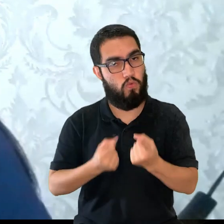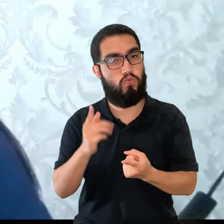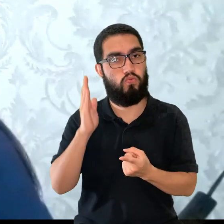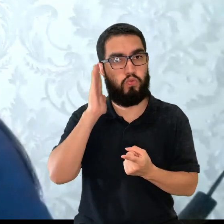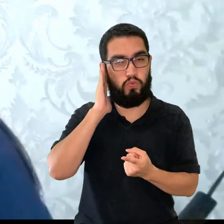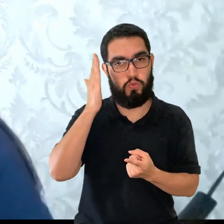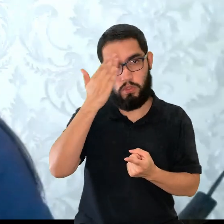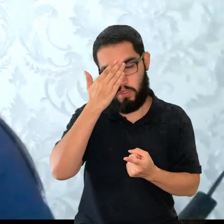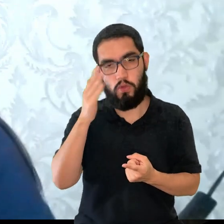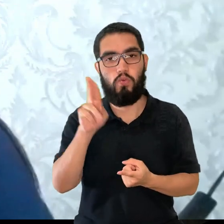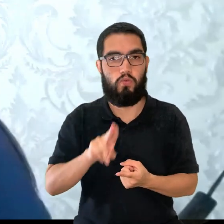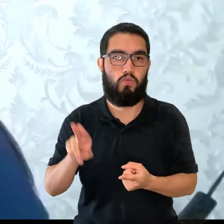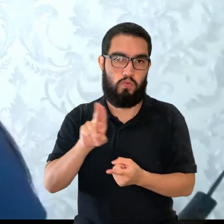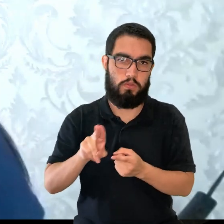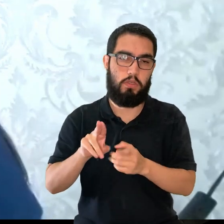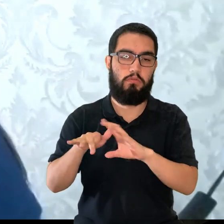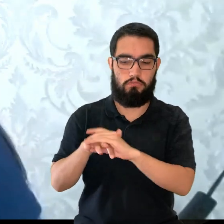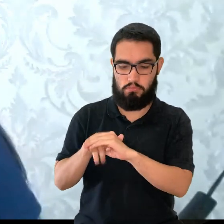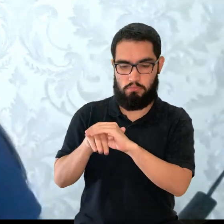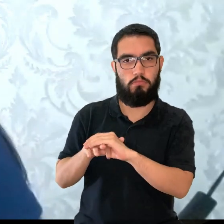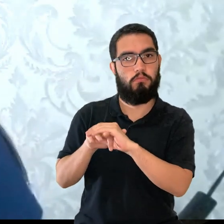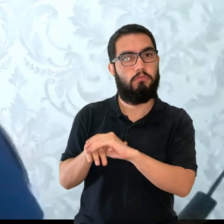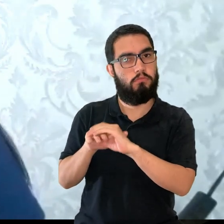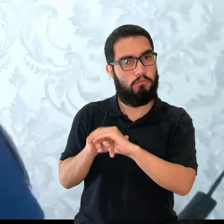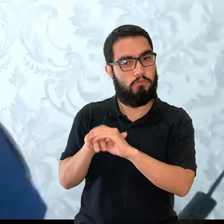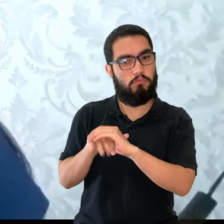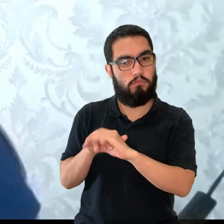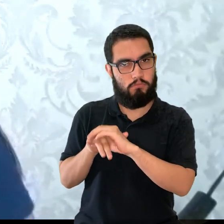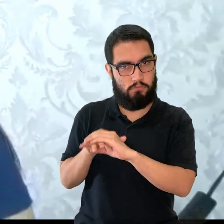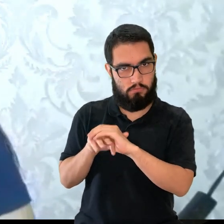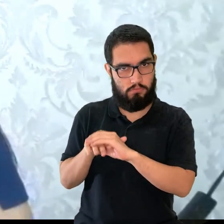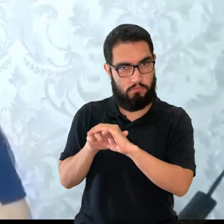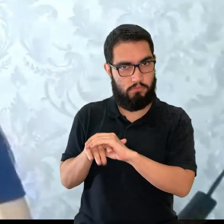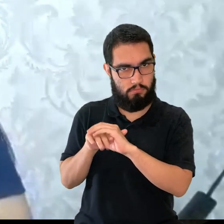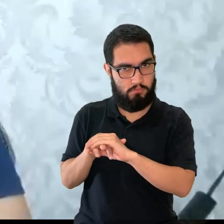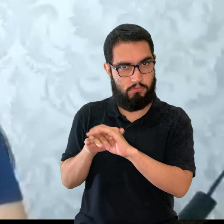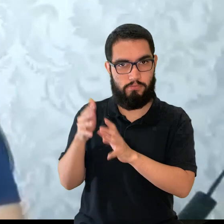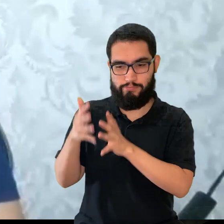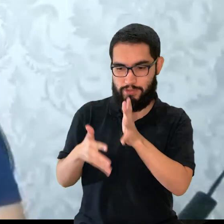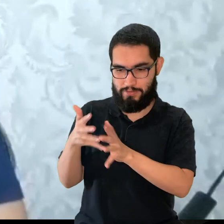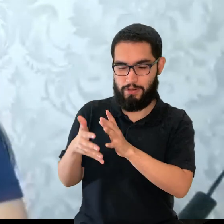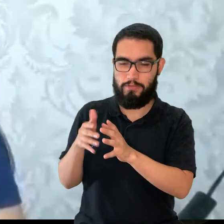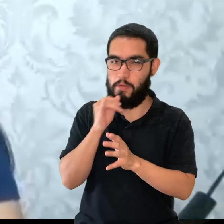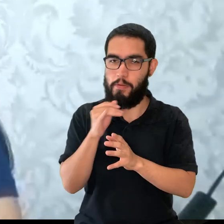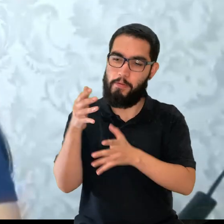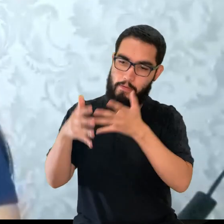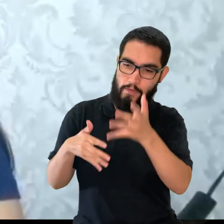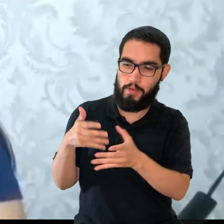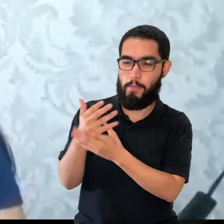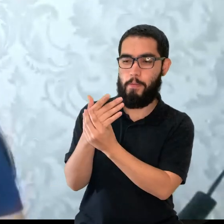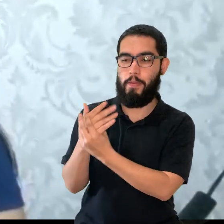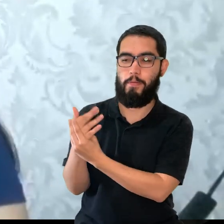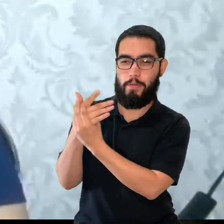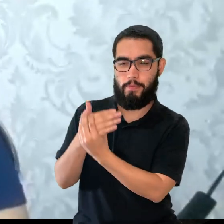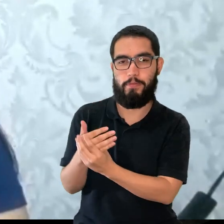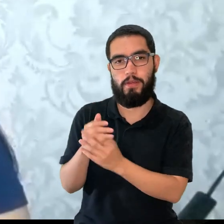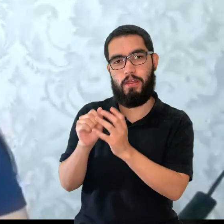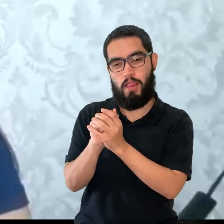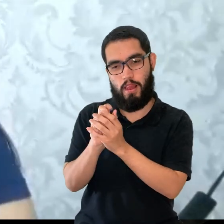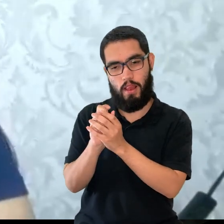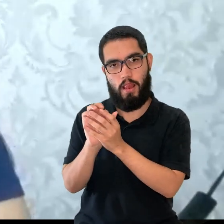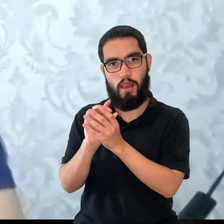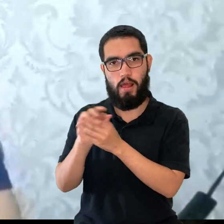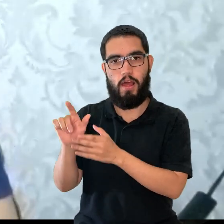Alguns surdos cegos se comunicam através de Libras tátil, né? Que é a língua de sinais na mão. Então, você vai fazendo, né,